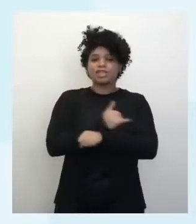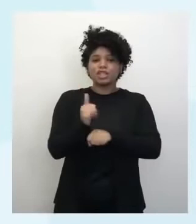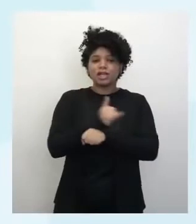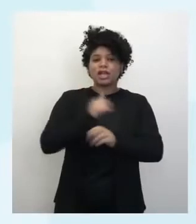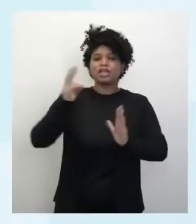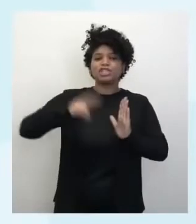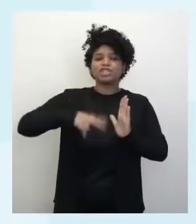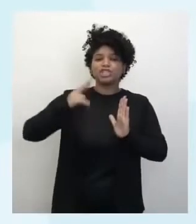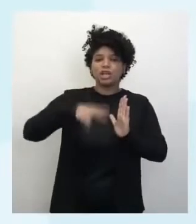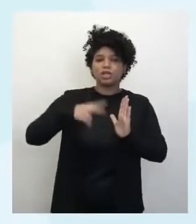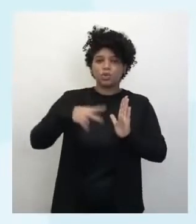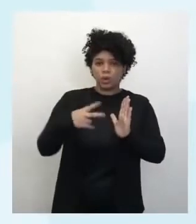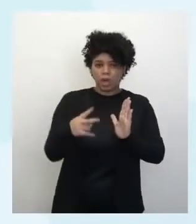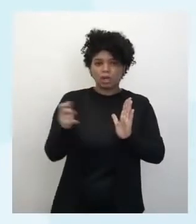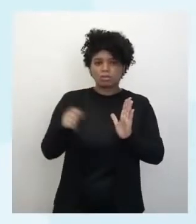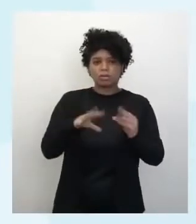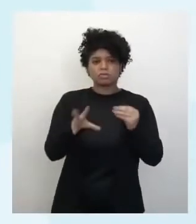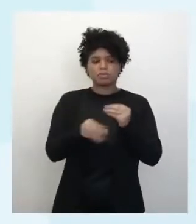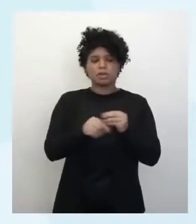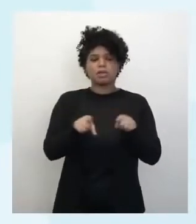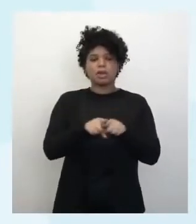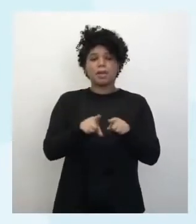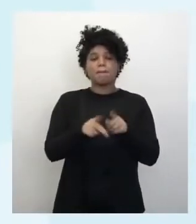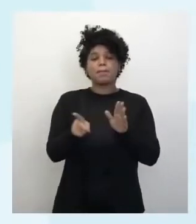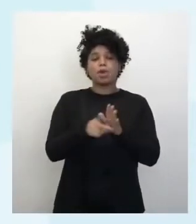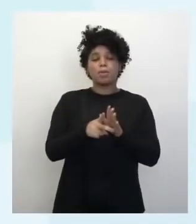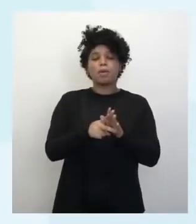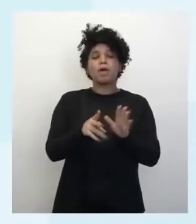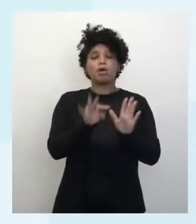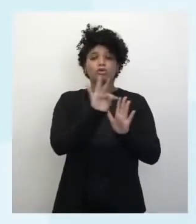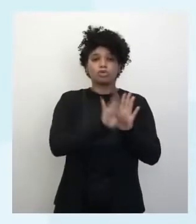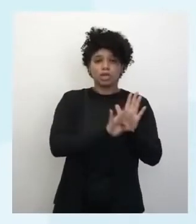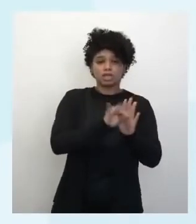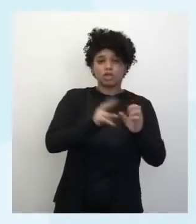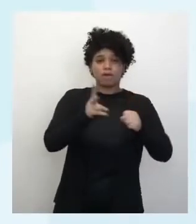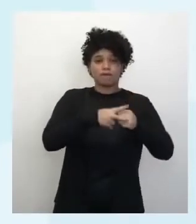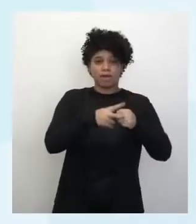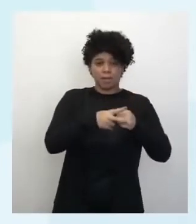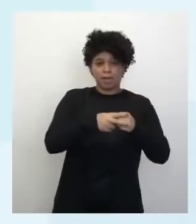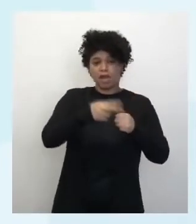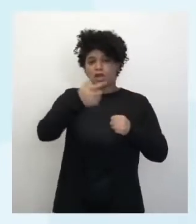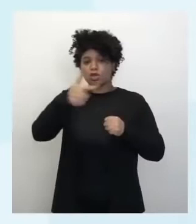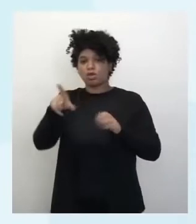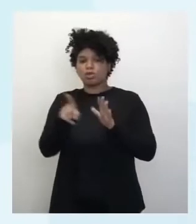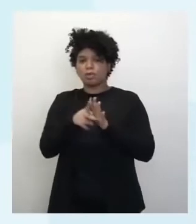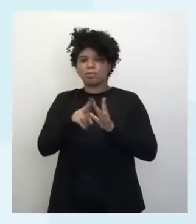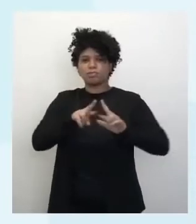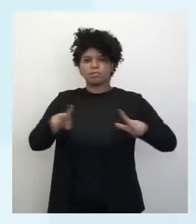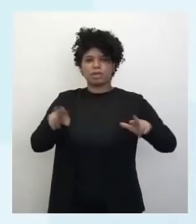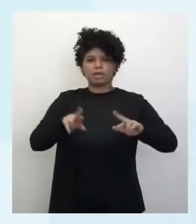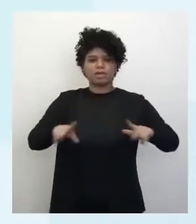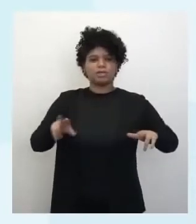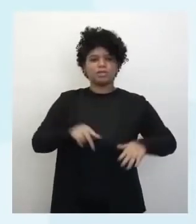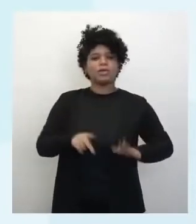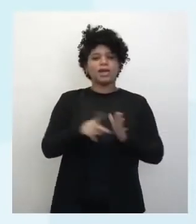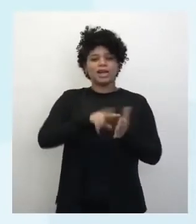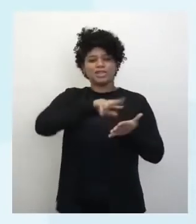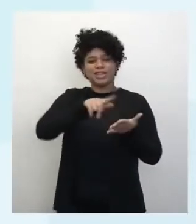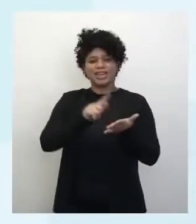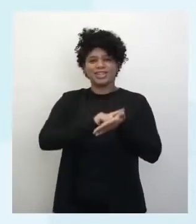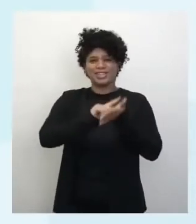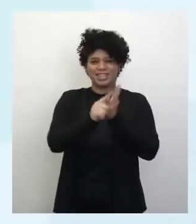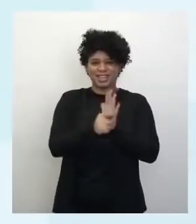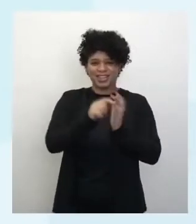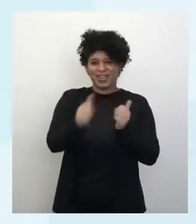estratégias e procedimentos de leitura, relação do texto verbal com outras semioses, procedimentos e gêneros